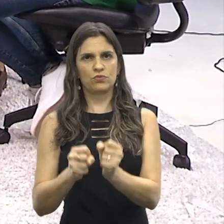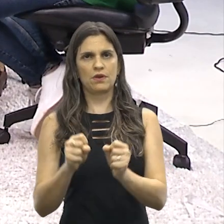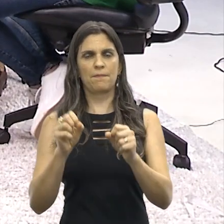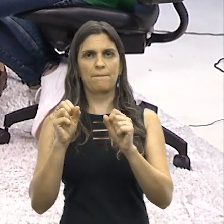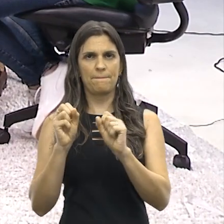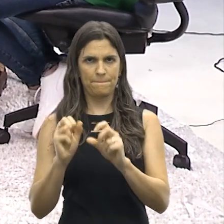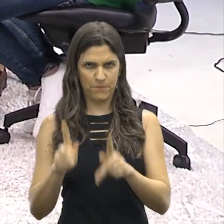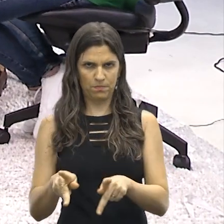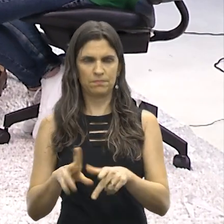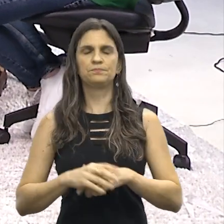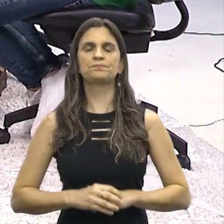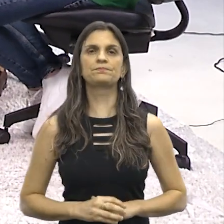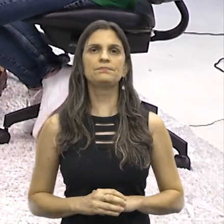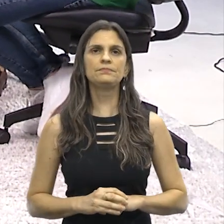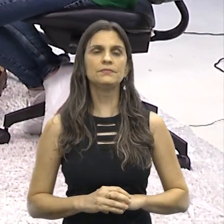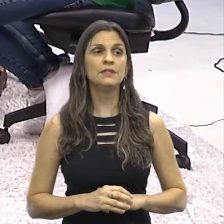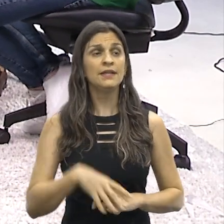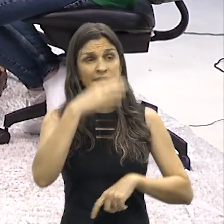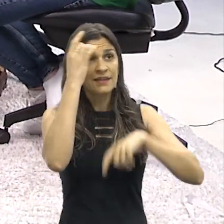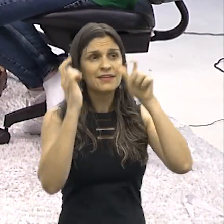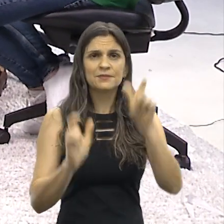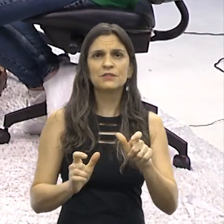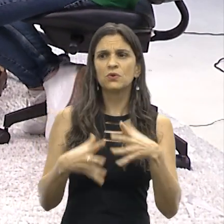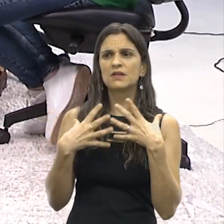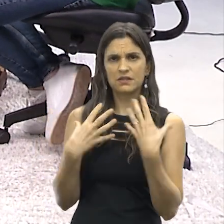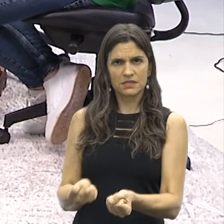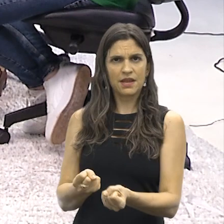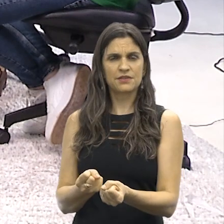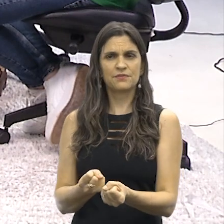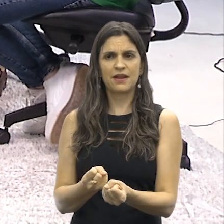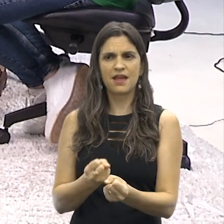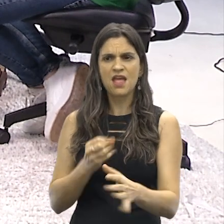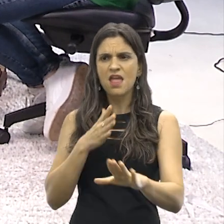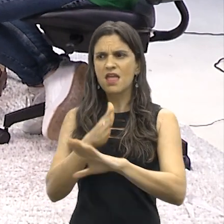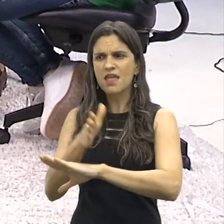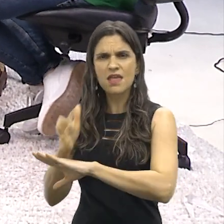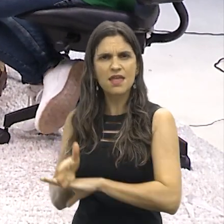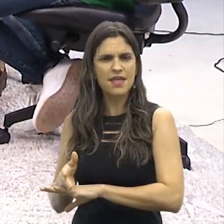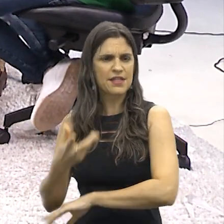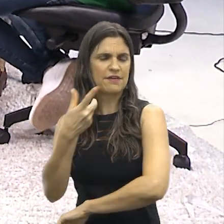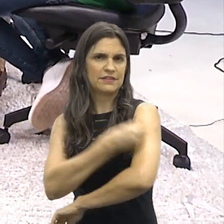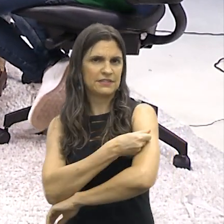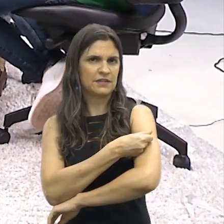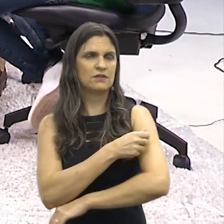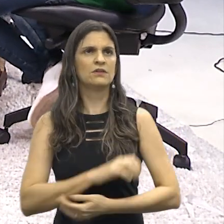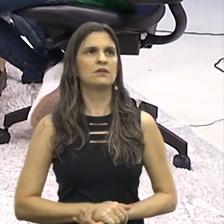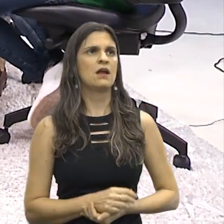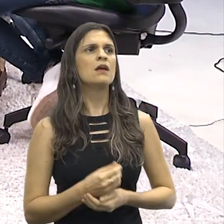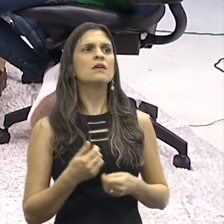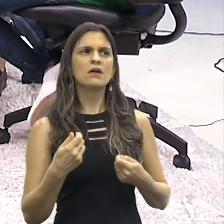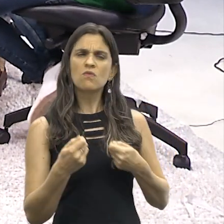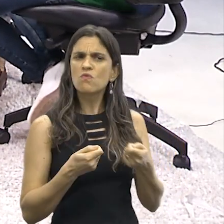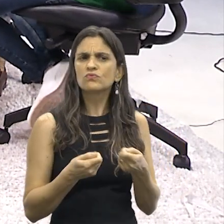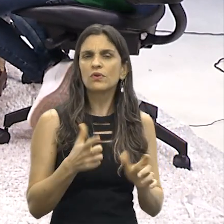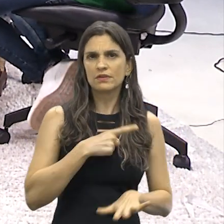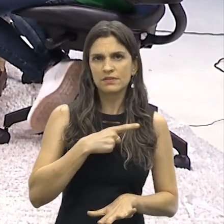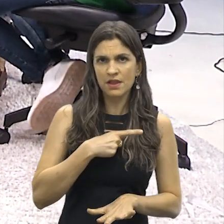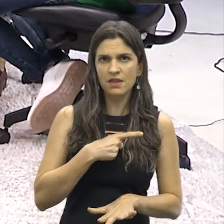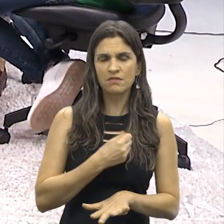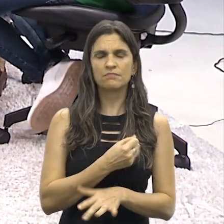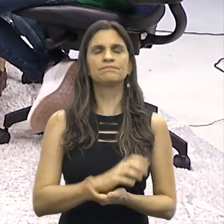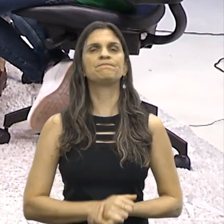uma boa adesão da população em relação à vacinação? Vocês têm esse controle? Sim, possuímos.